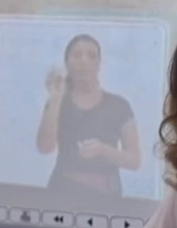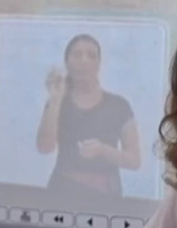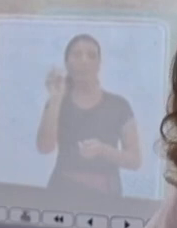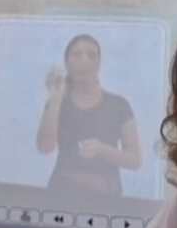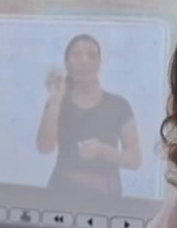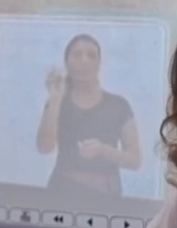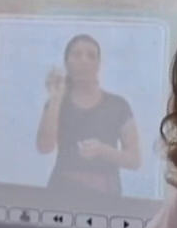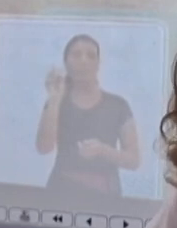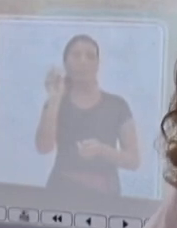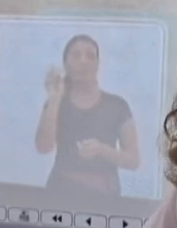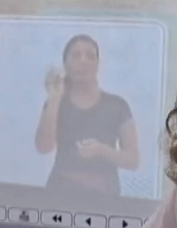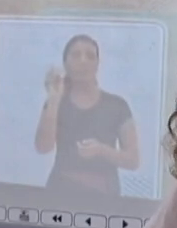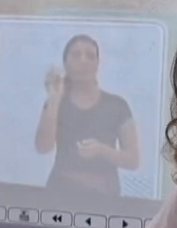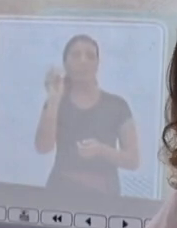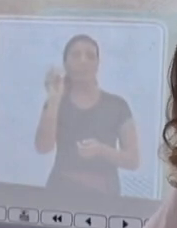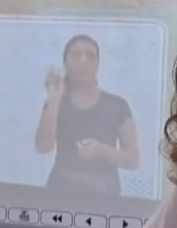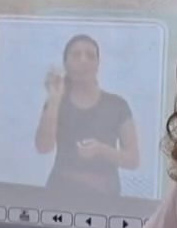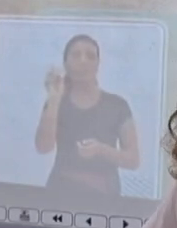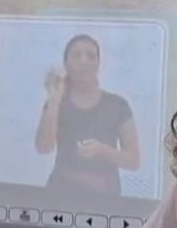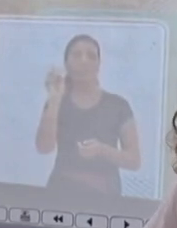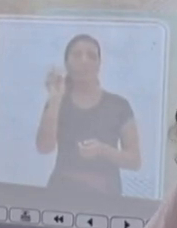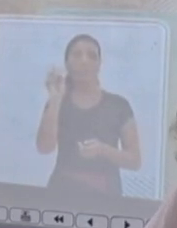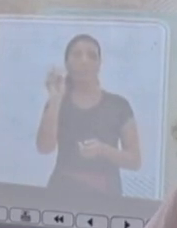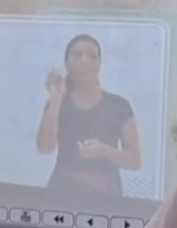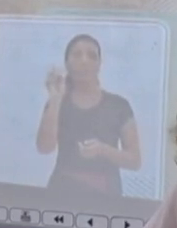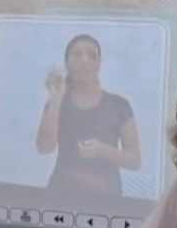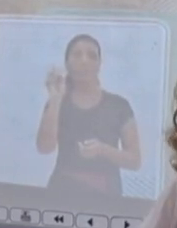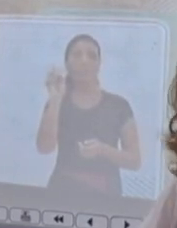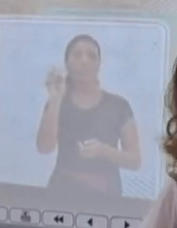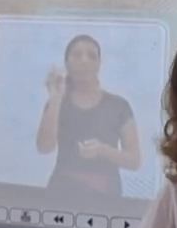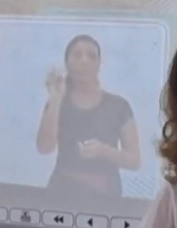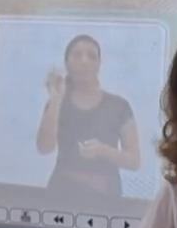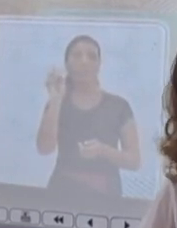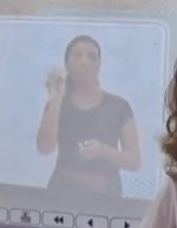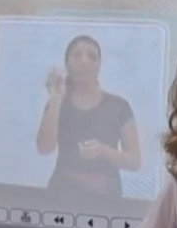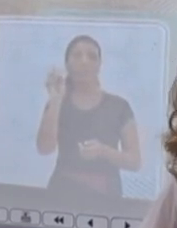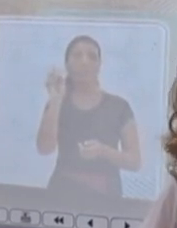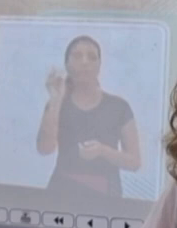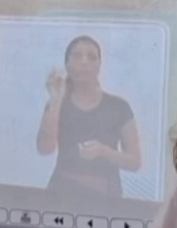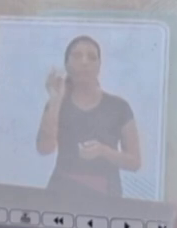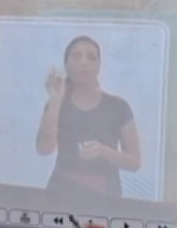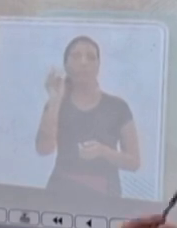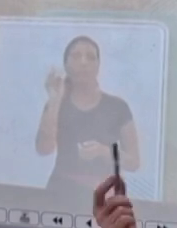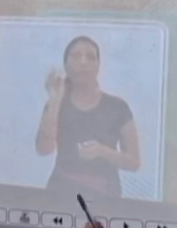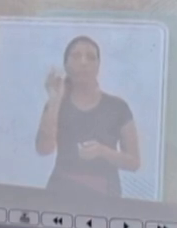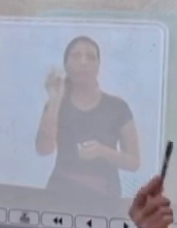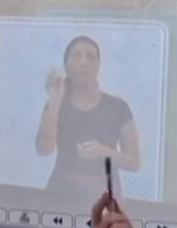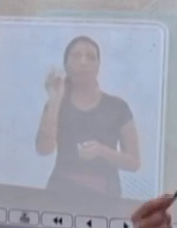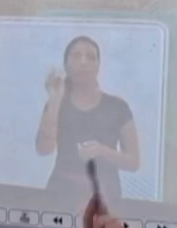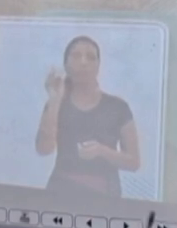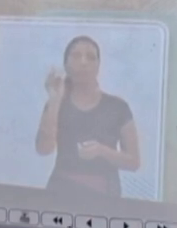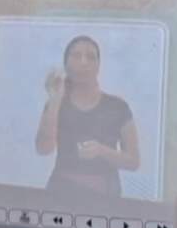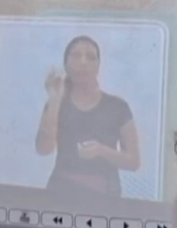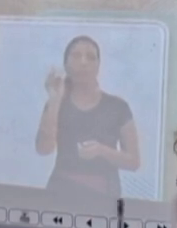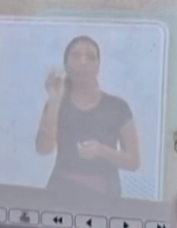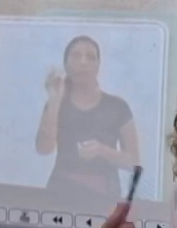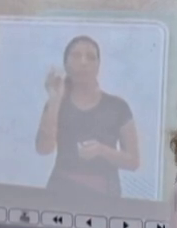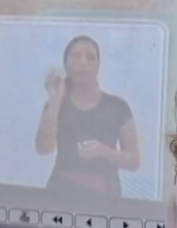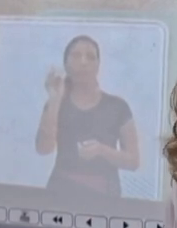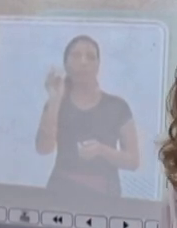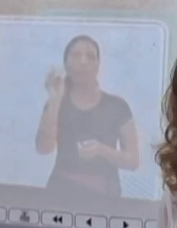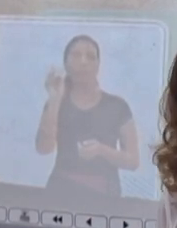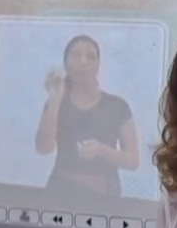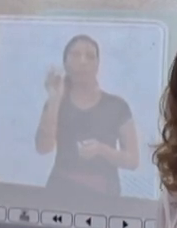quero criar alguma coisa. Tá bom. Por isso ele passou com a gente 9 meses, observando, fazendo aula, que foi muito importante